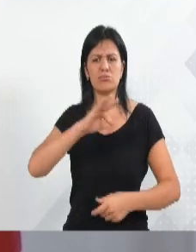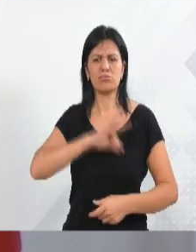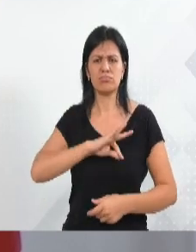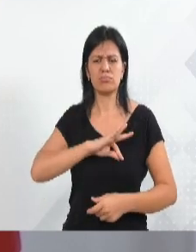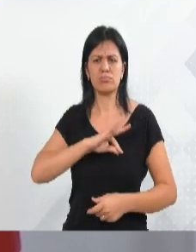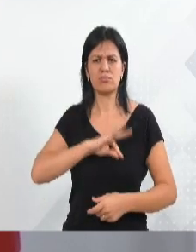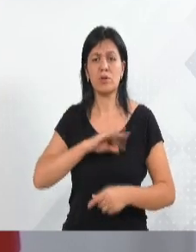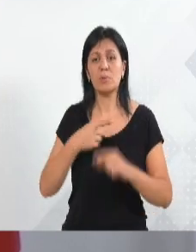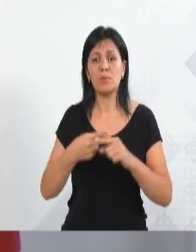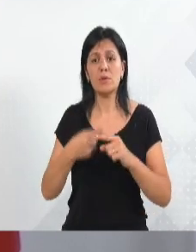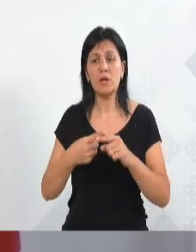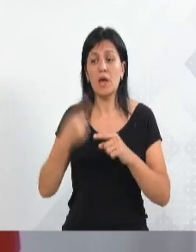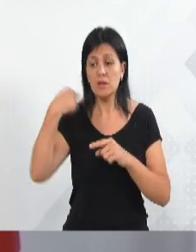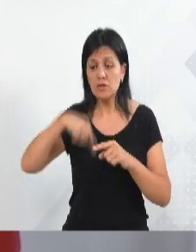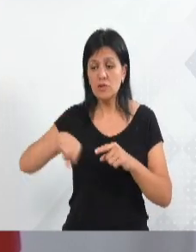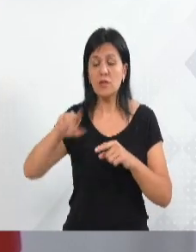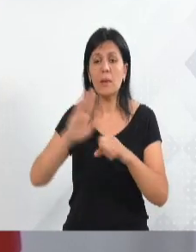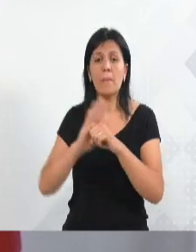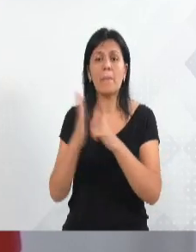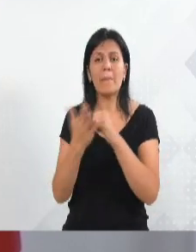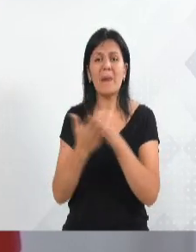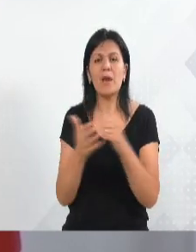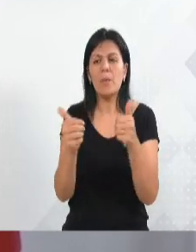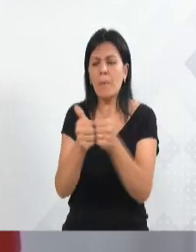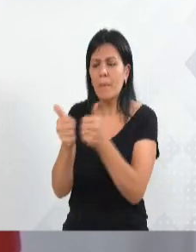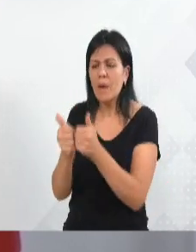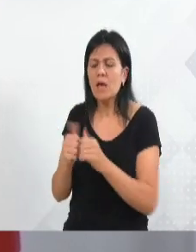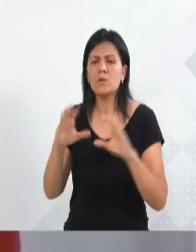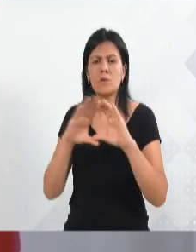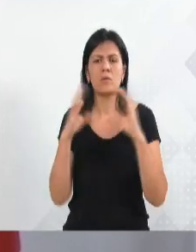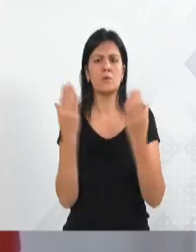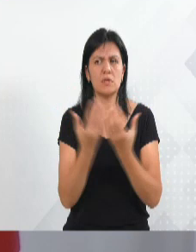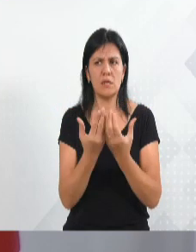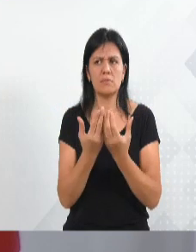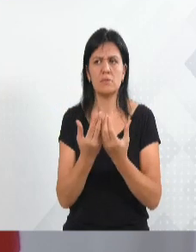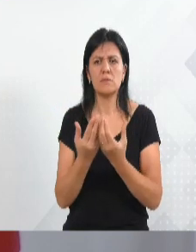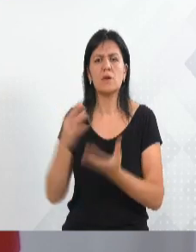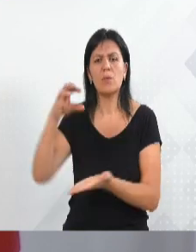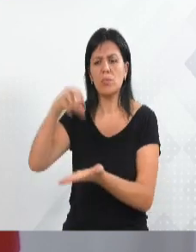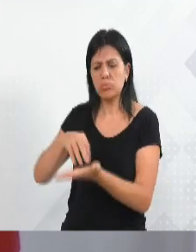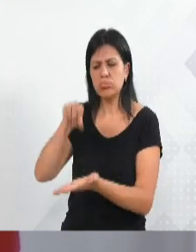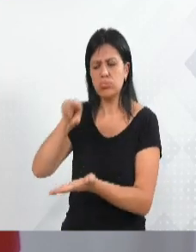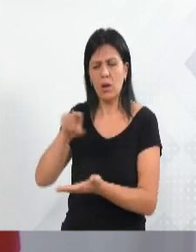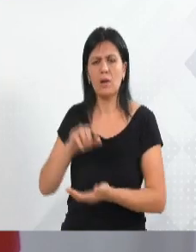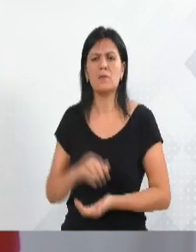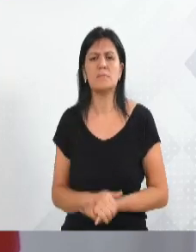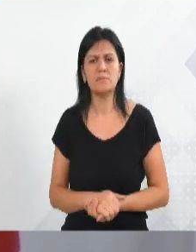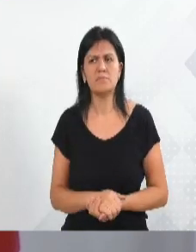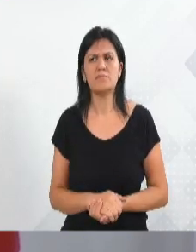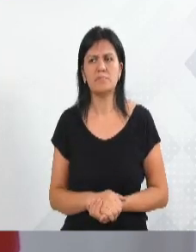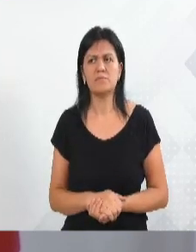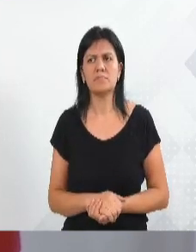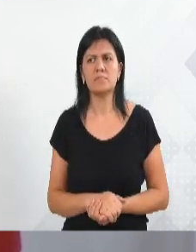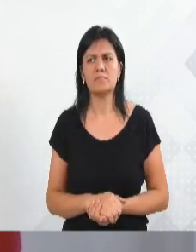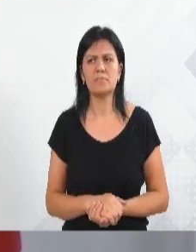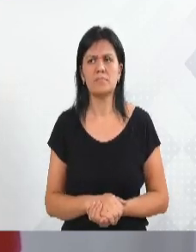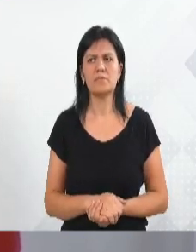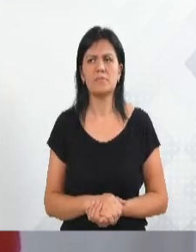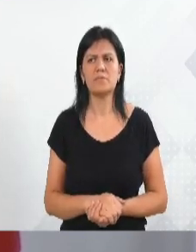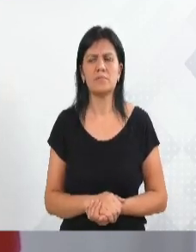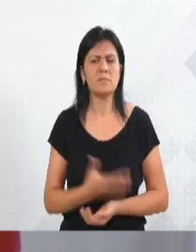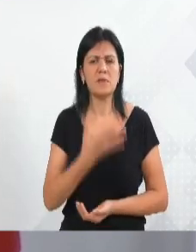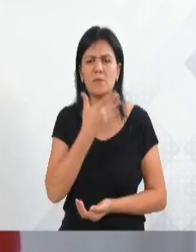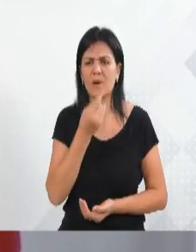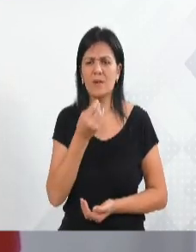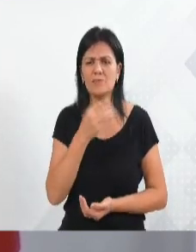tinha que ir para o bairro, ir para a comunidade. Nós estivemos lá. Então, acho que a Base